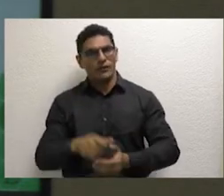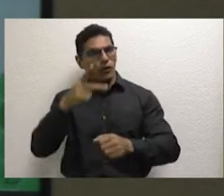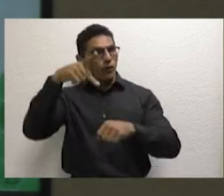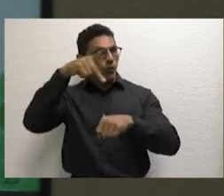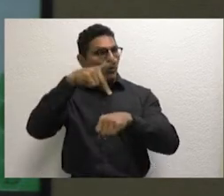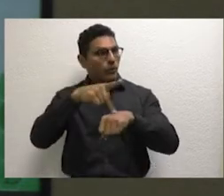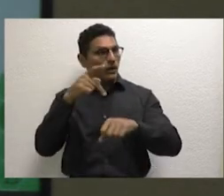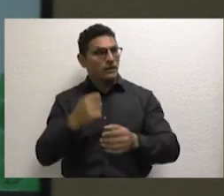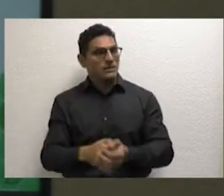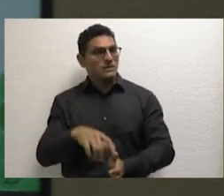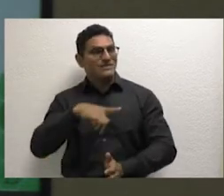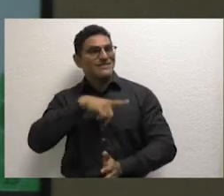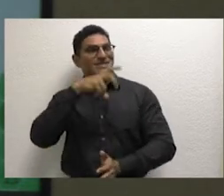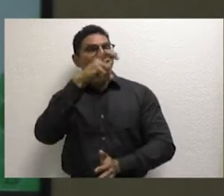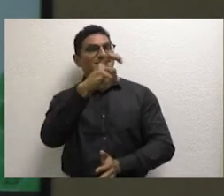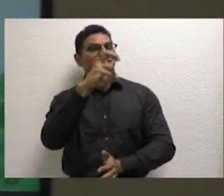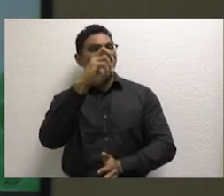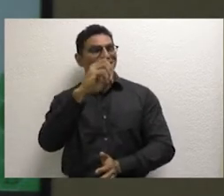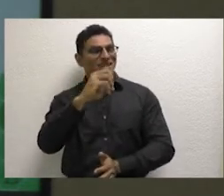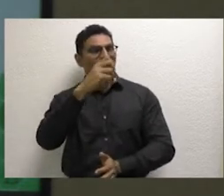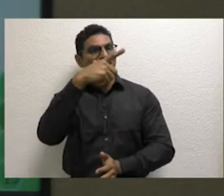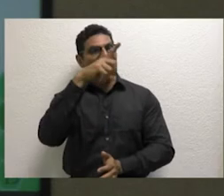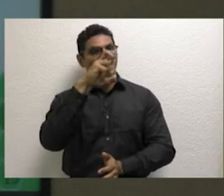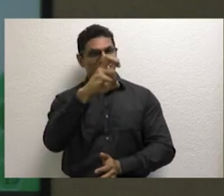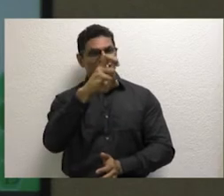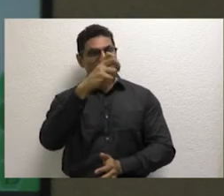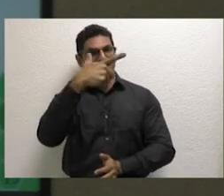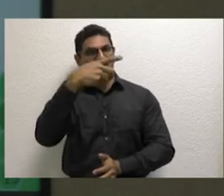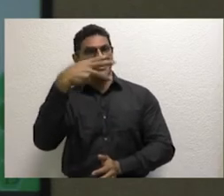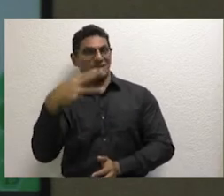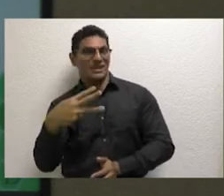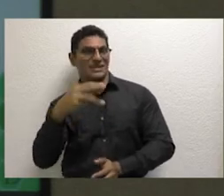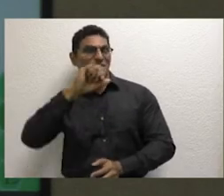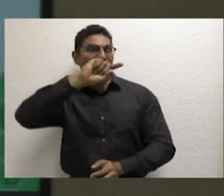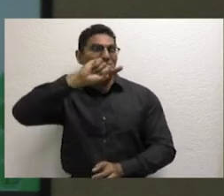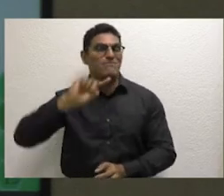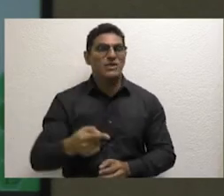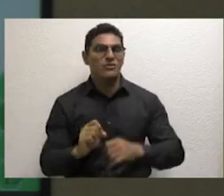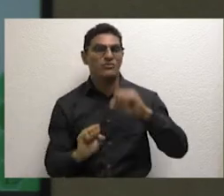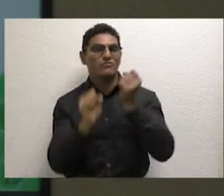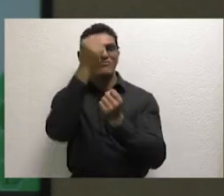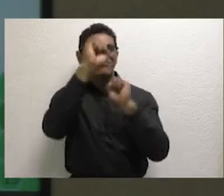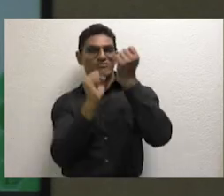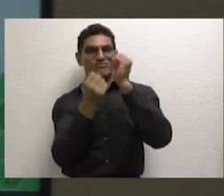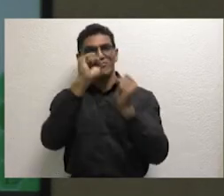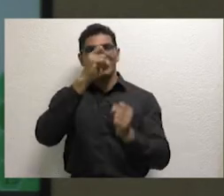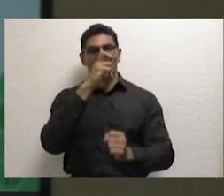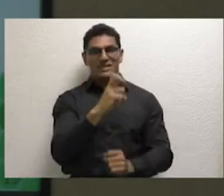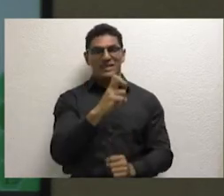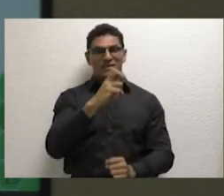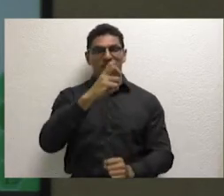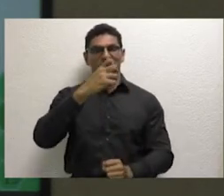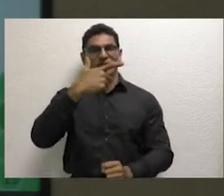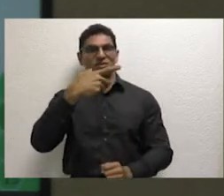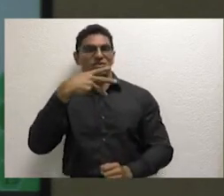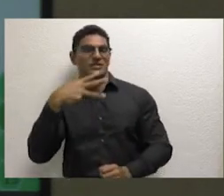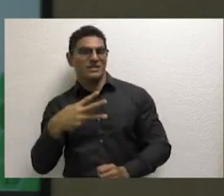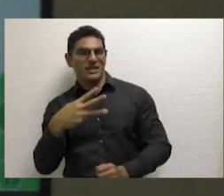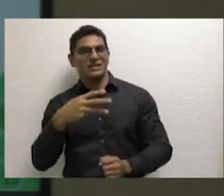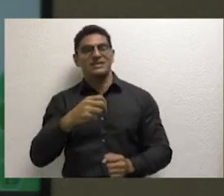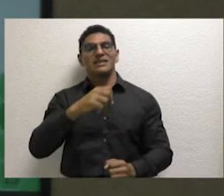conta com 523 mil indústrias dessas 523 mil indústrias 3